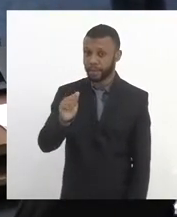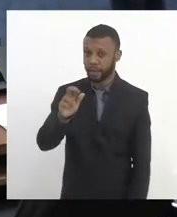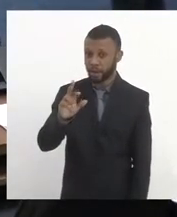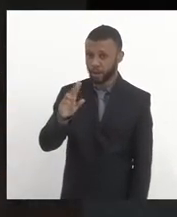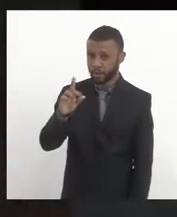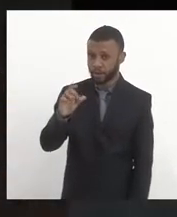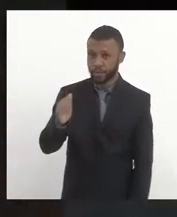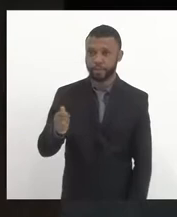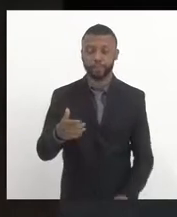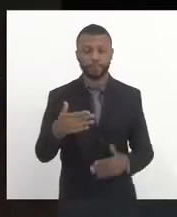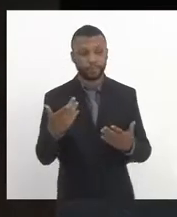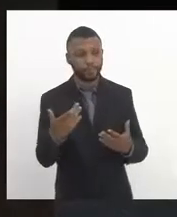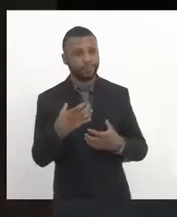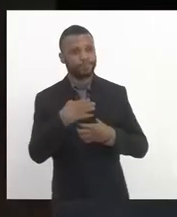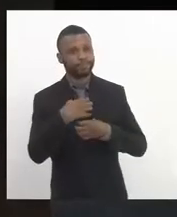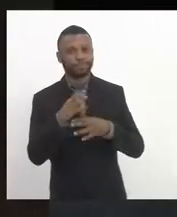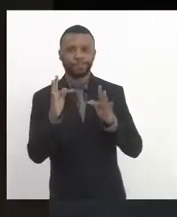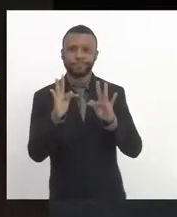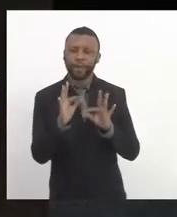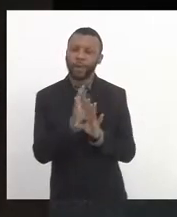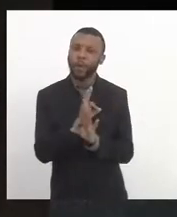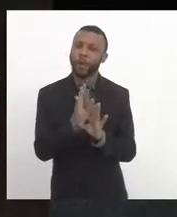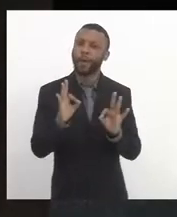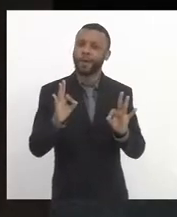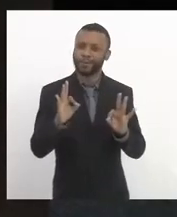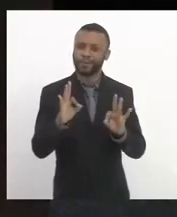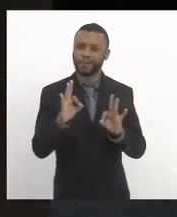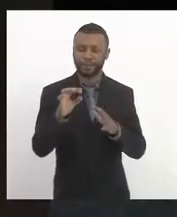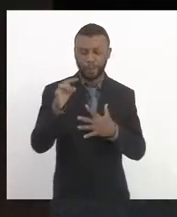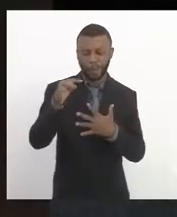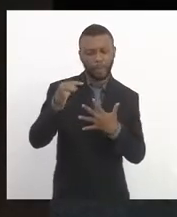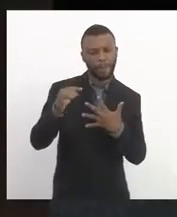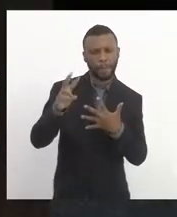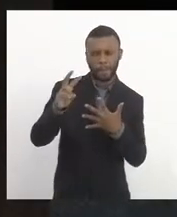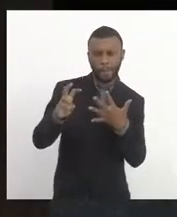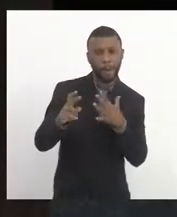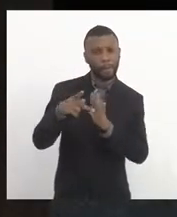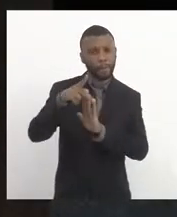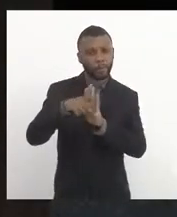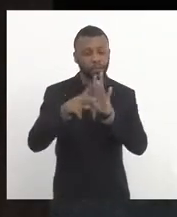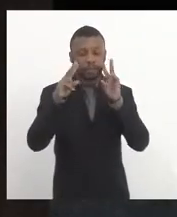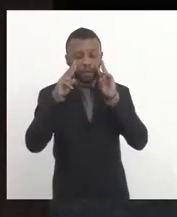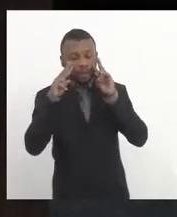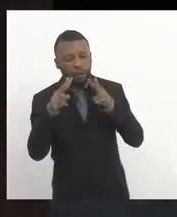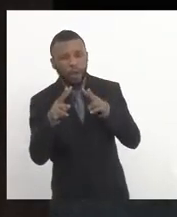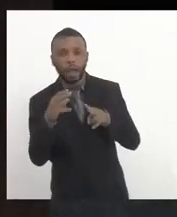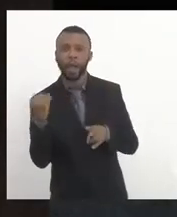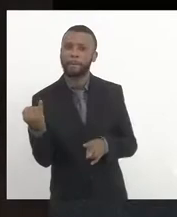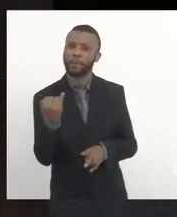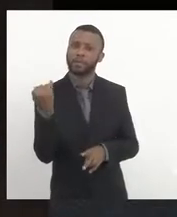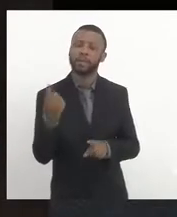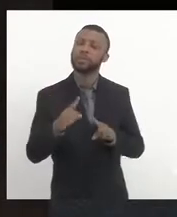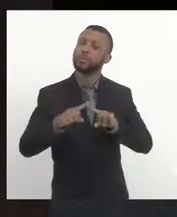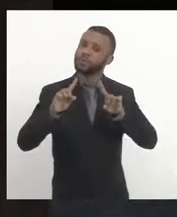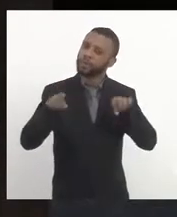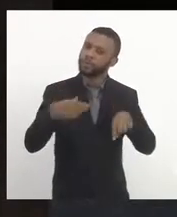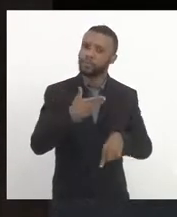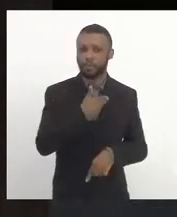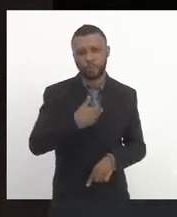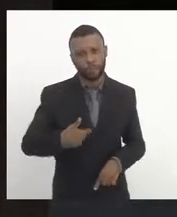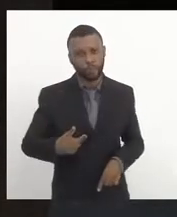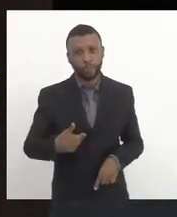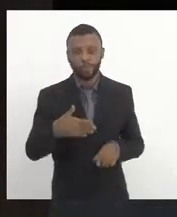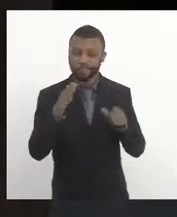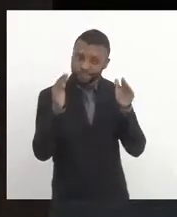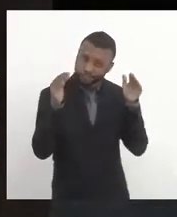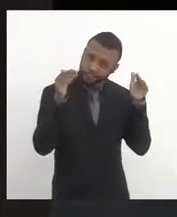Presidente, dia feliz para essa casa. Estamos tratando de vários projetos que reconhecem a importância dos servidores públicos, em